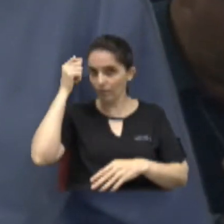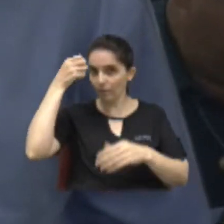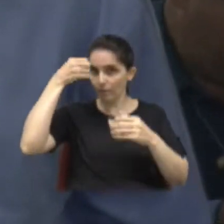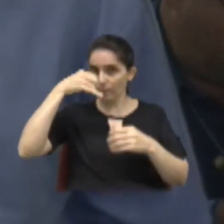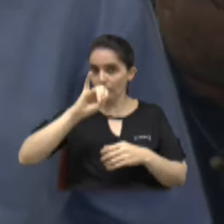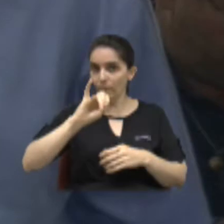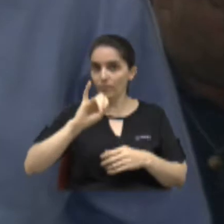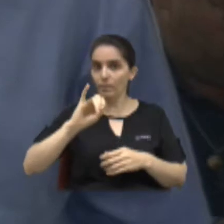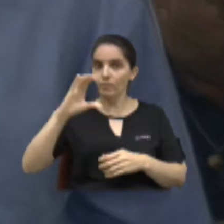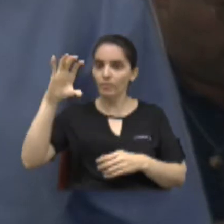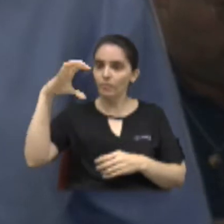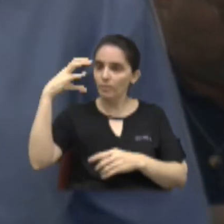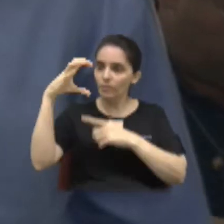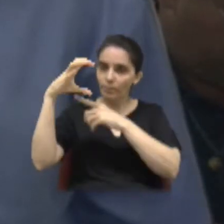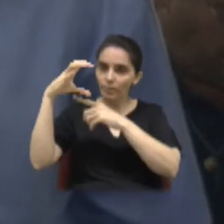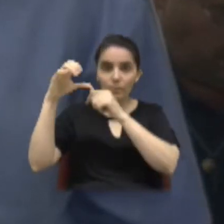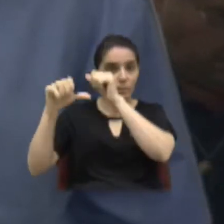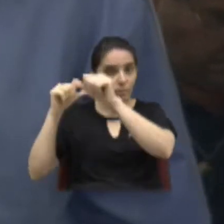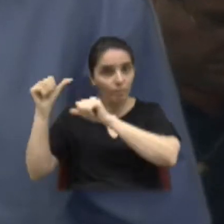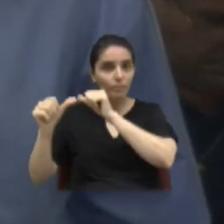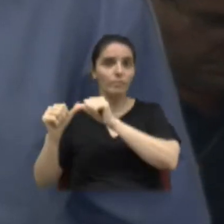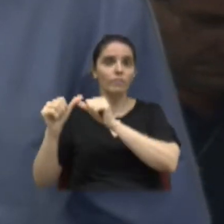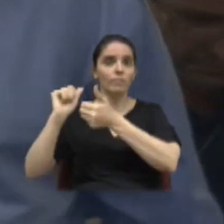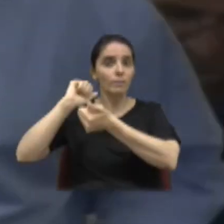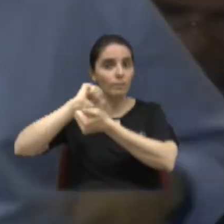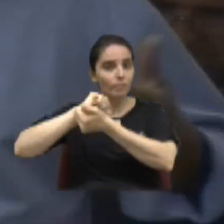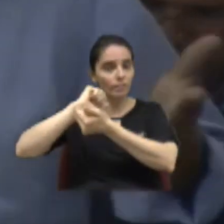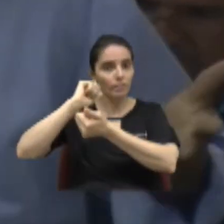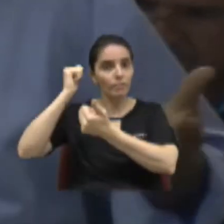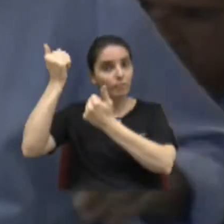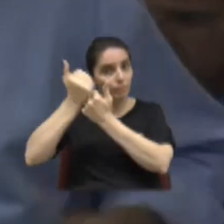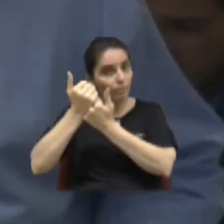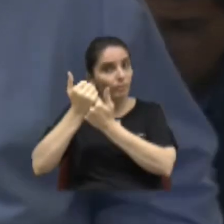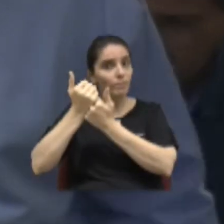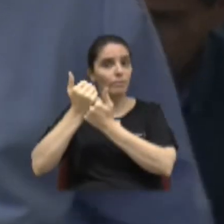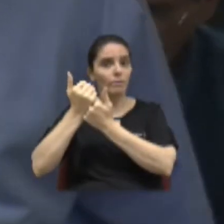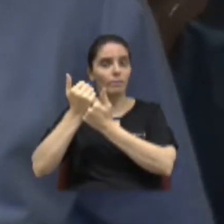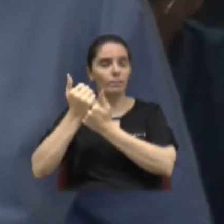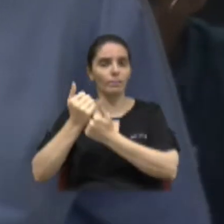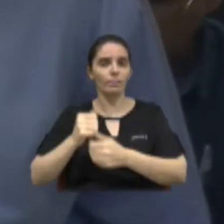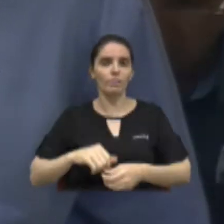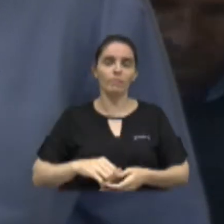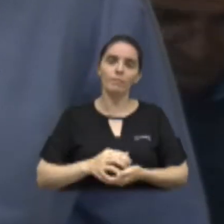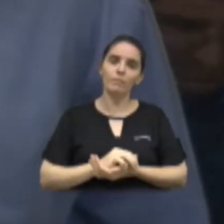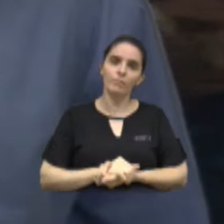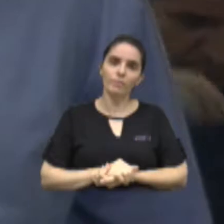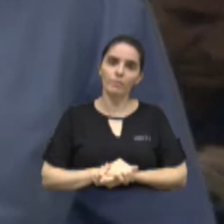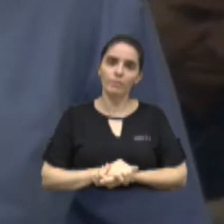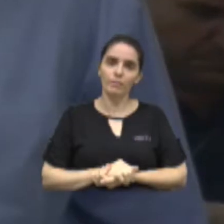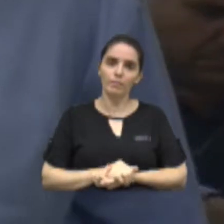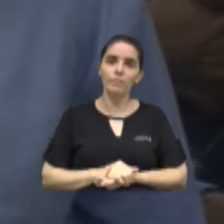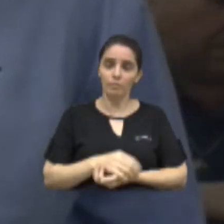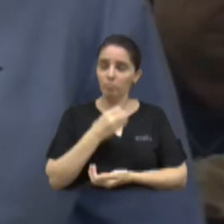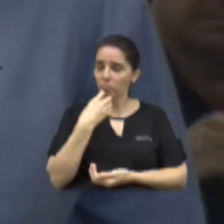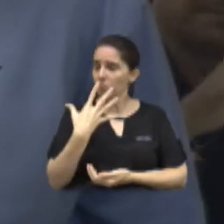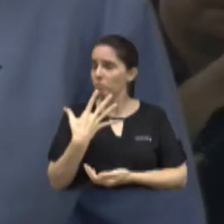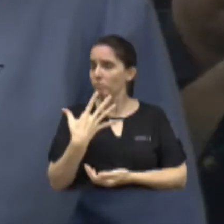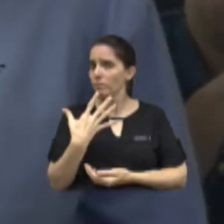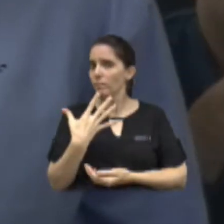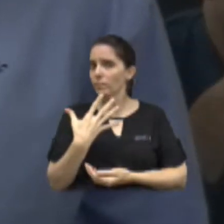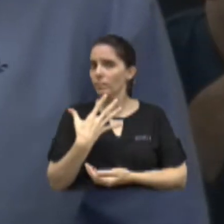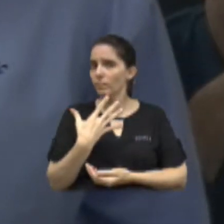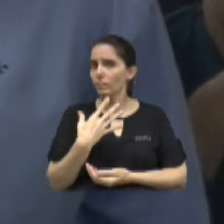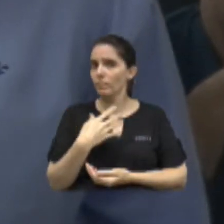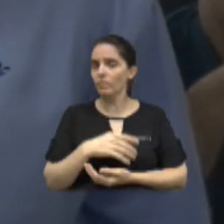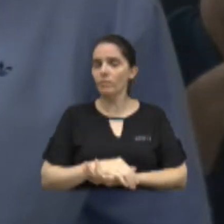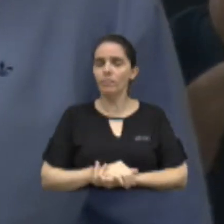o aparelho do radar. Tá? Já que estão questionando, troque o aparelho. É interessante. Até é